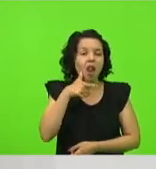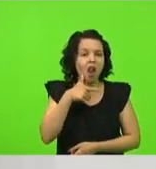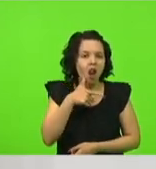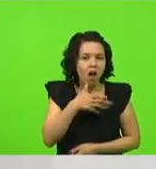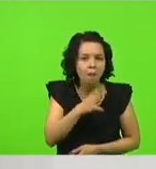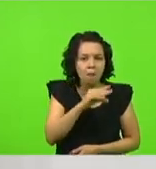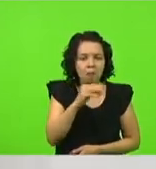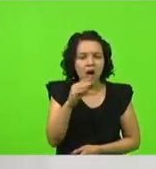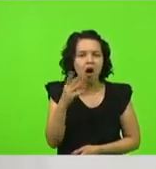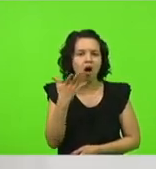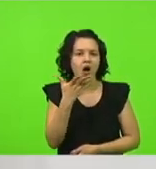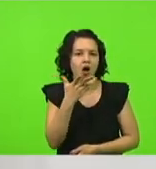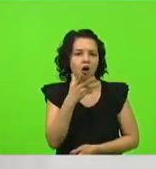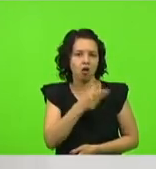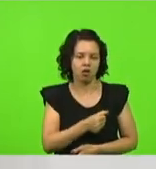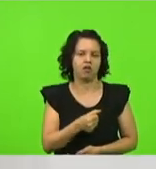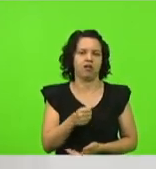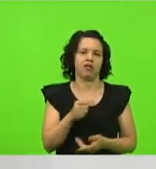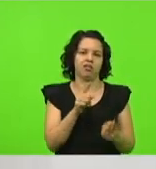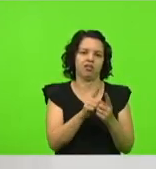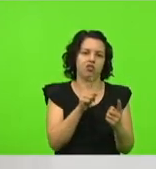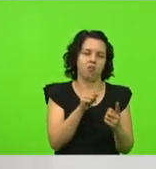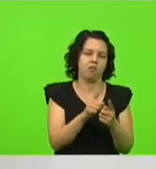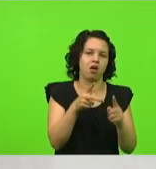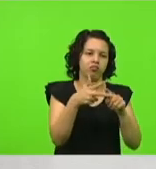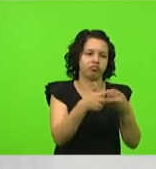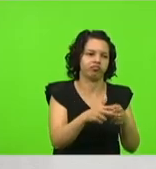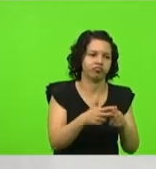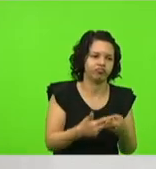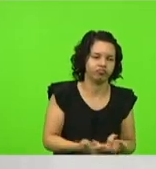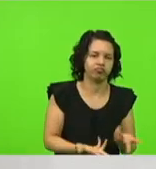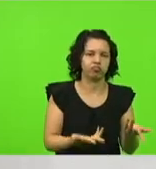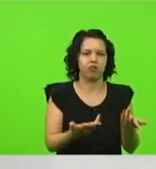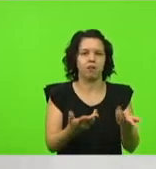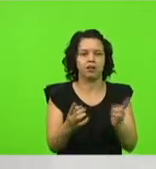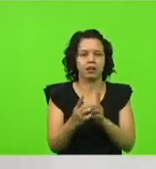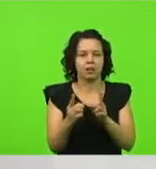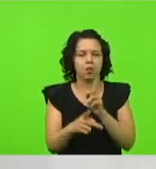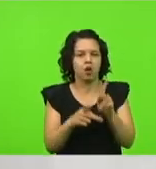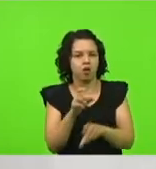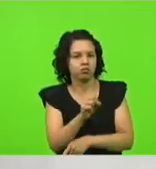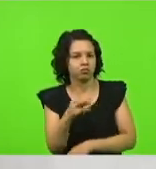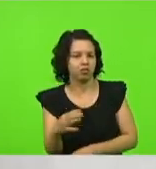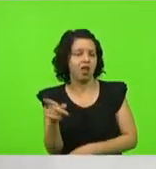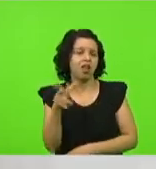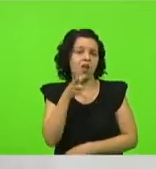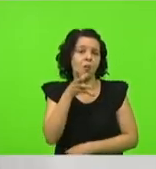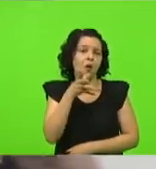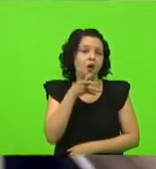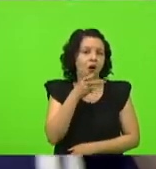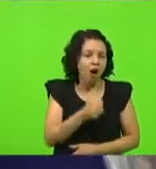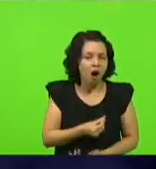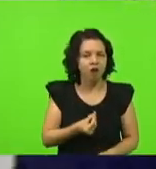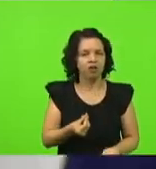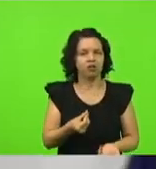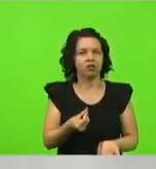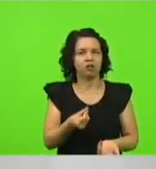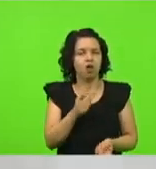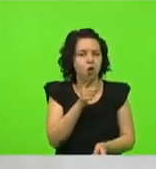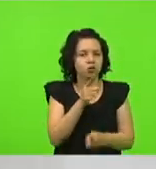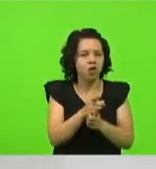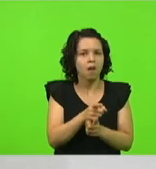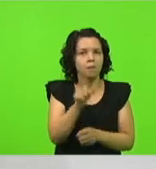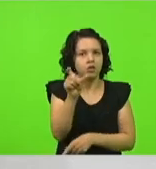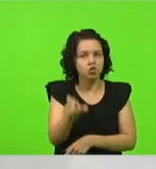e conseguir atender a população catarinense. É lenta demais para encontrar os responsáveis pelos